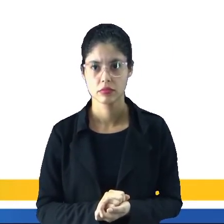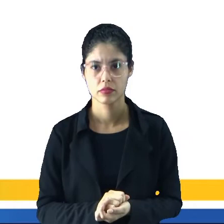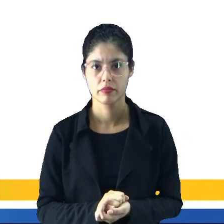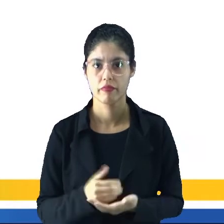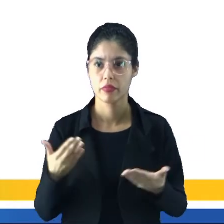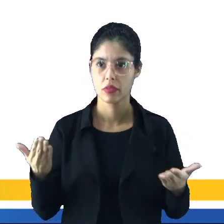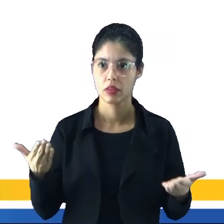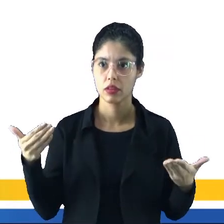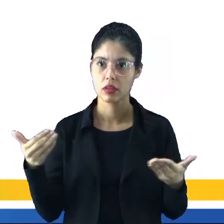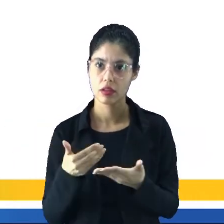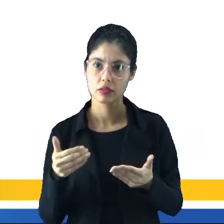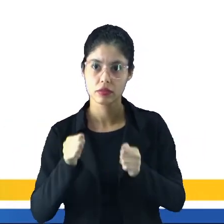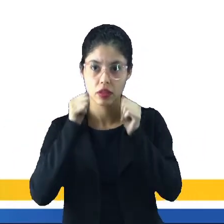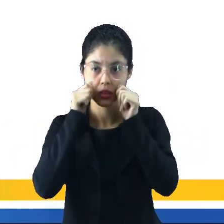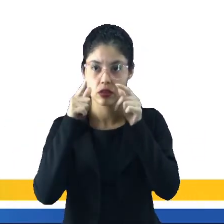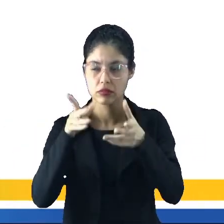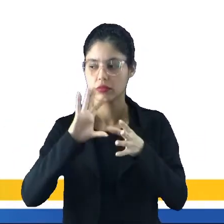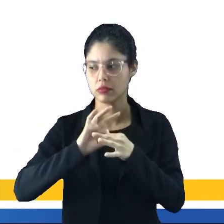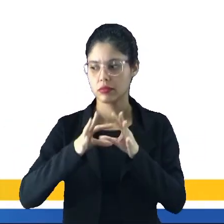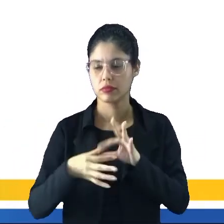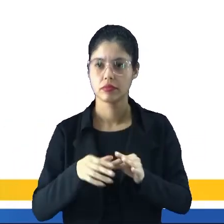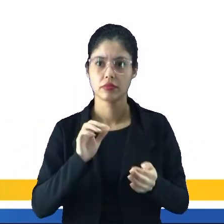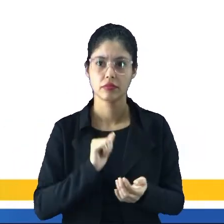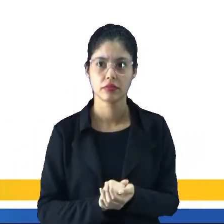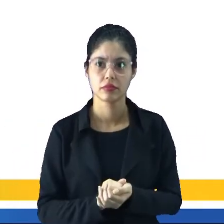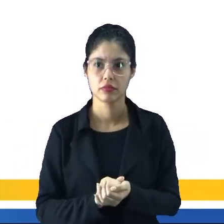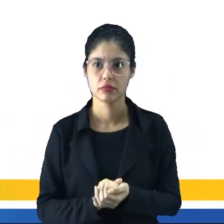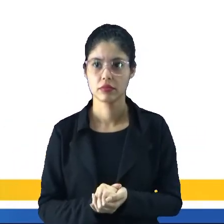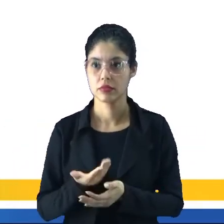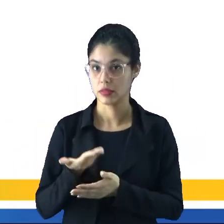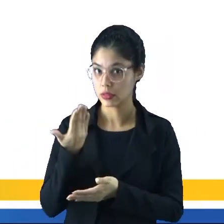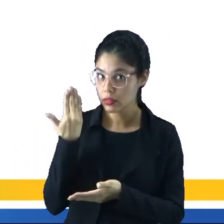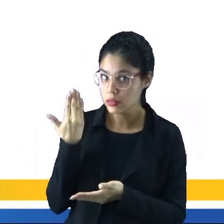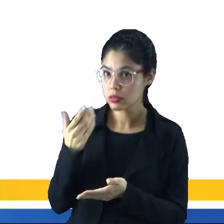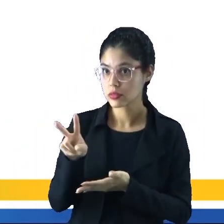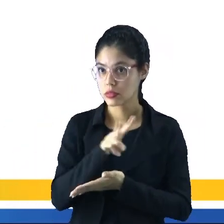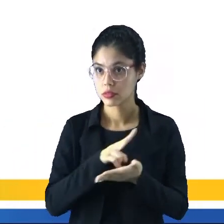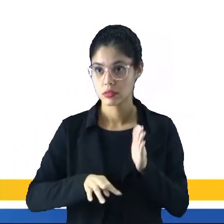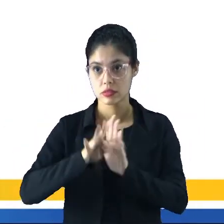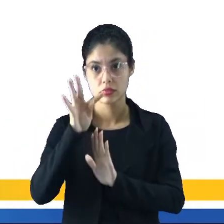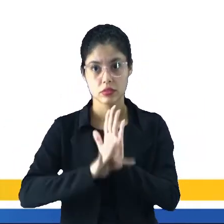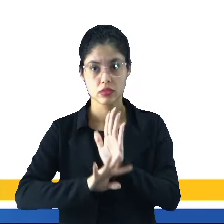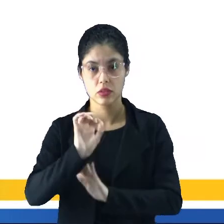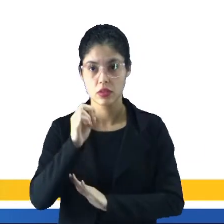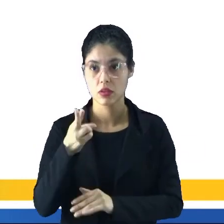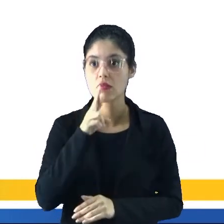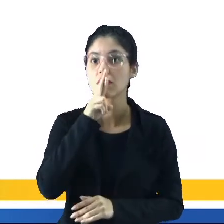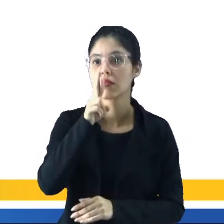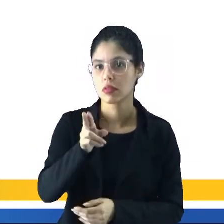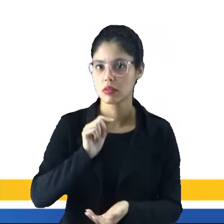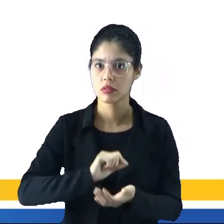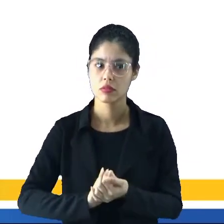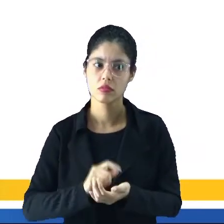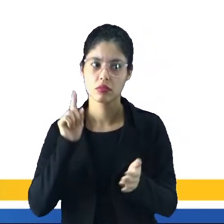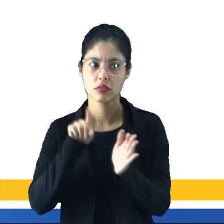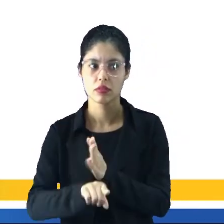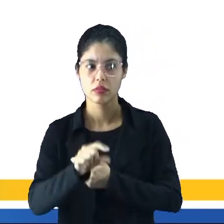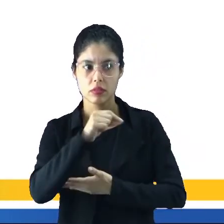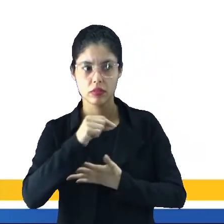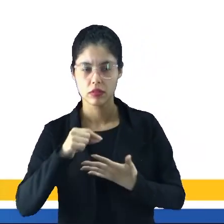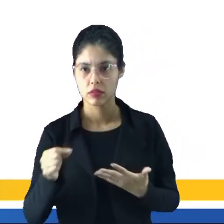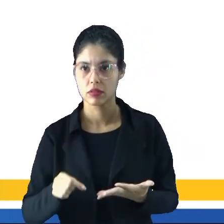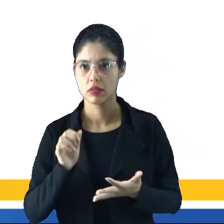Então, gente, é isso. Atenção ao contexto antes de ler um texto ou resolver uma questão